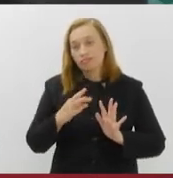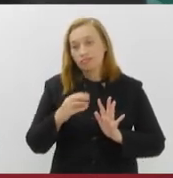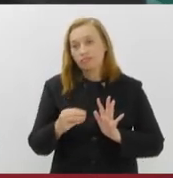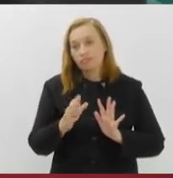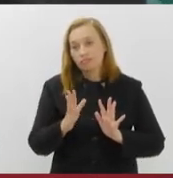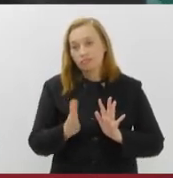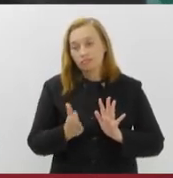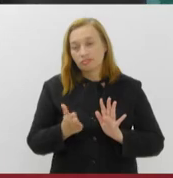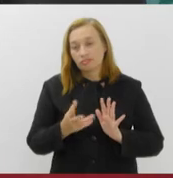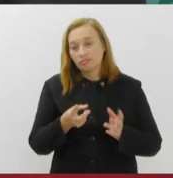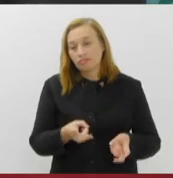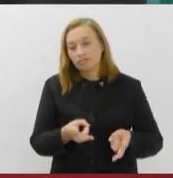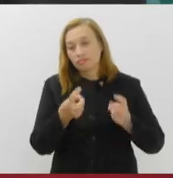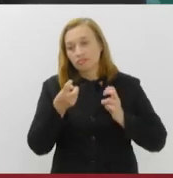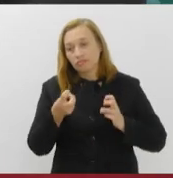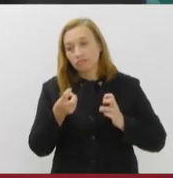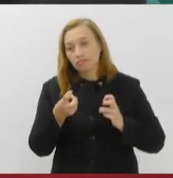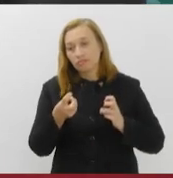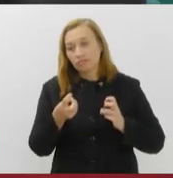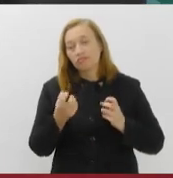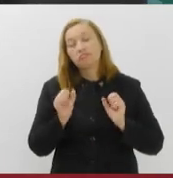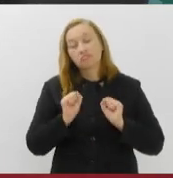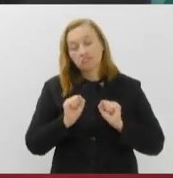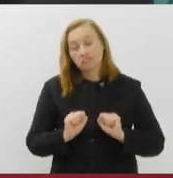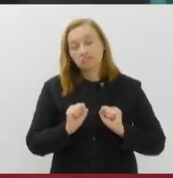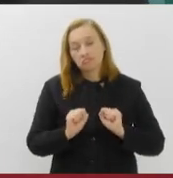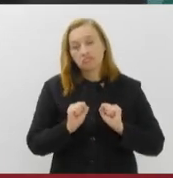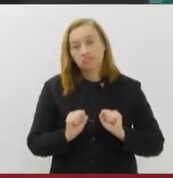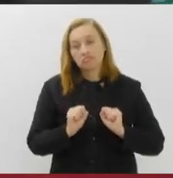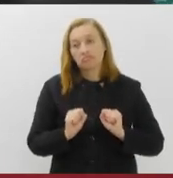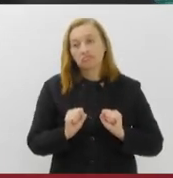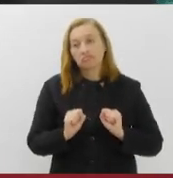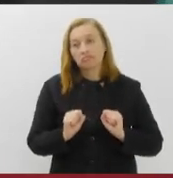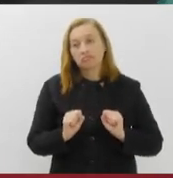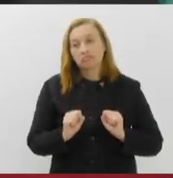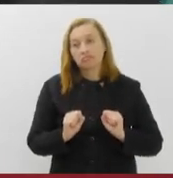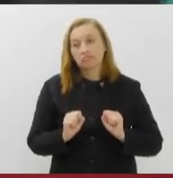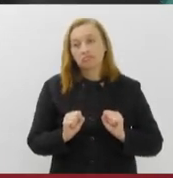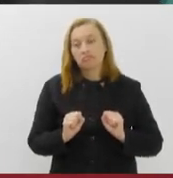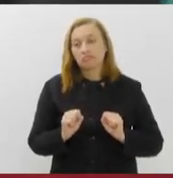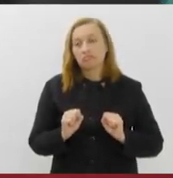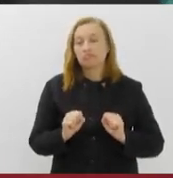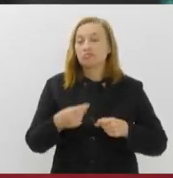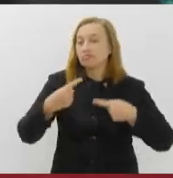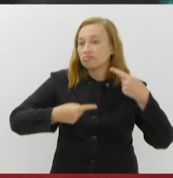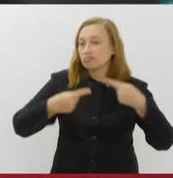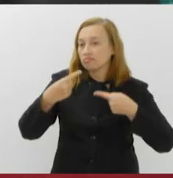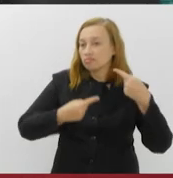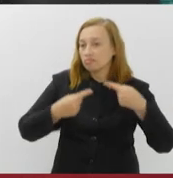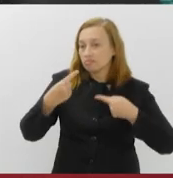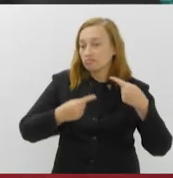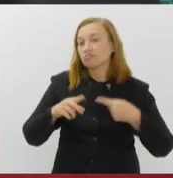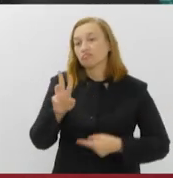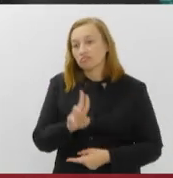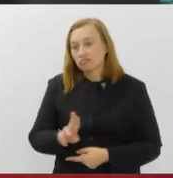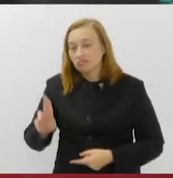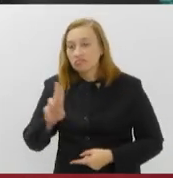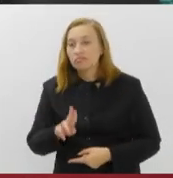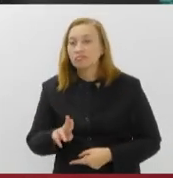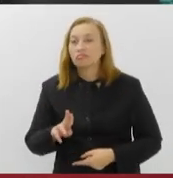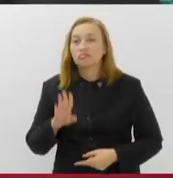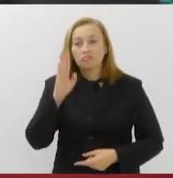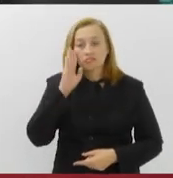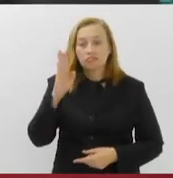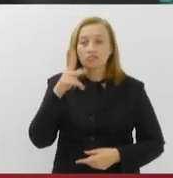agora percebe que pode ser, talvez, um instrumento de diálogo, né, principalmente